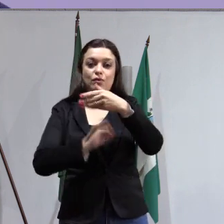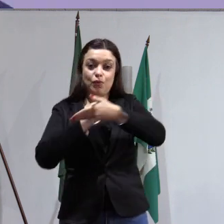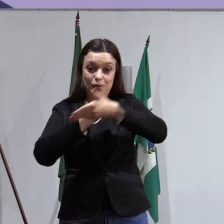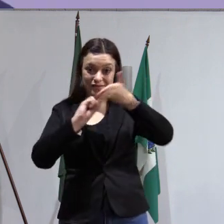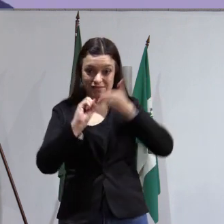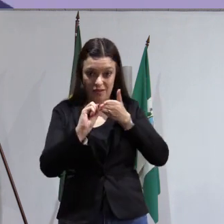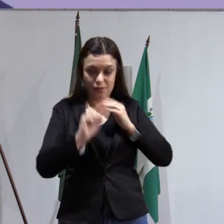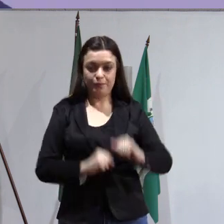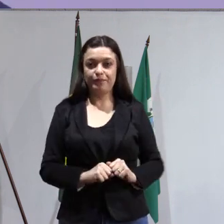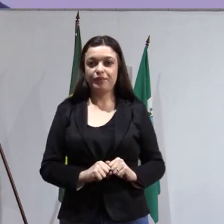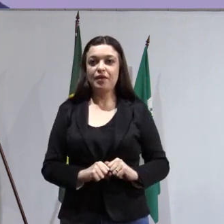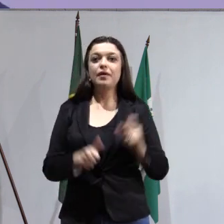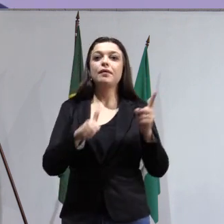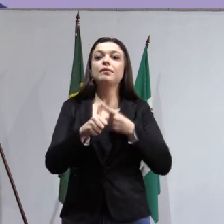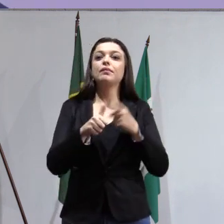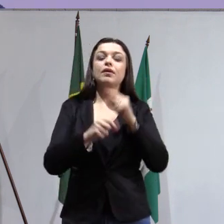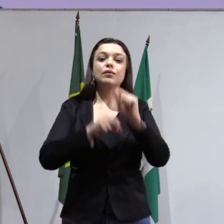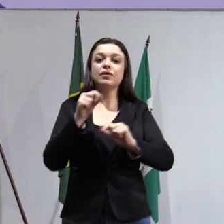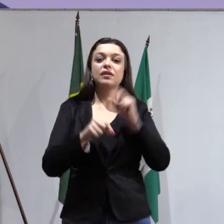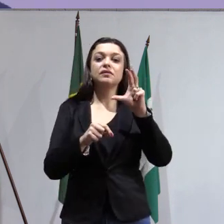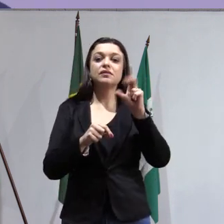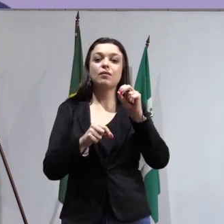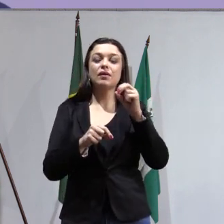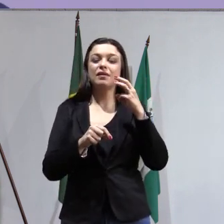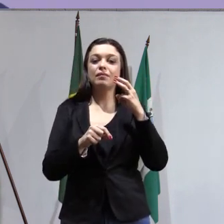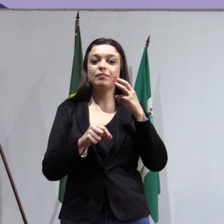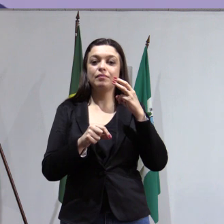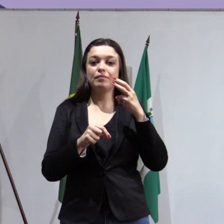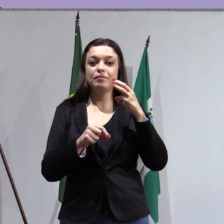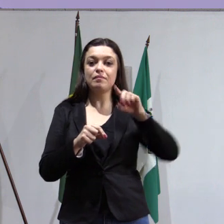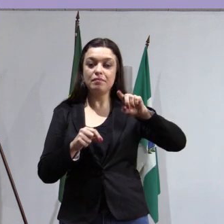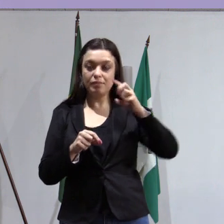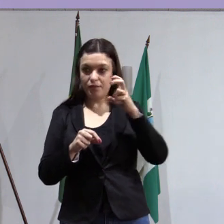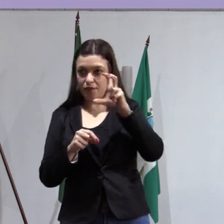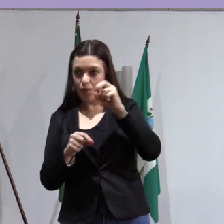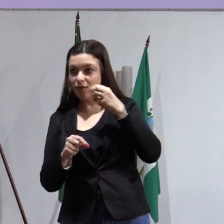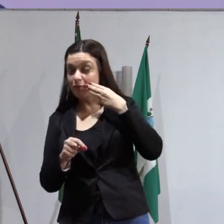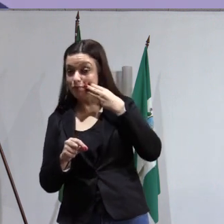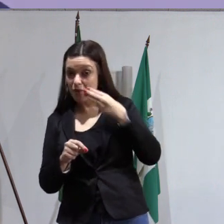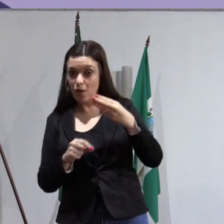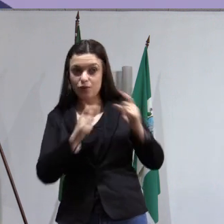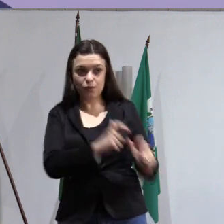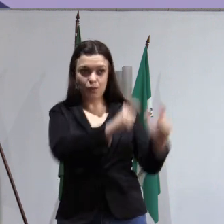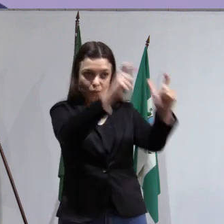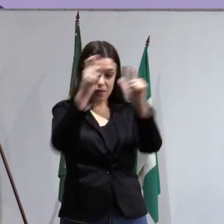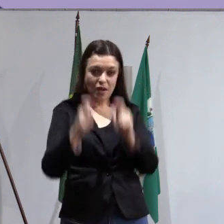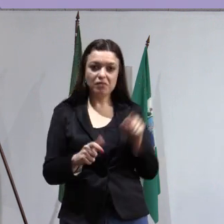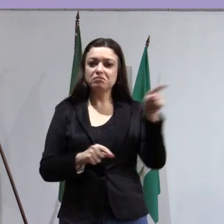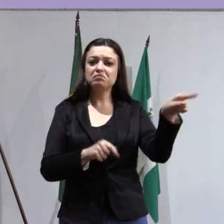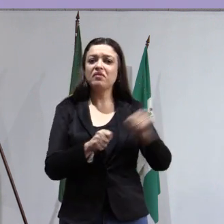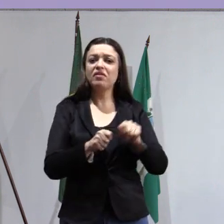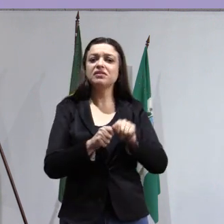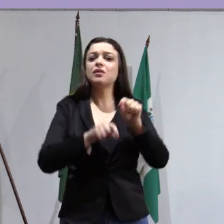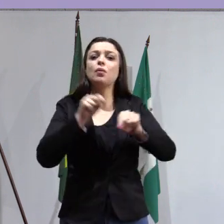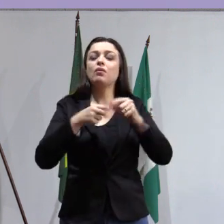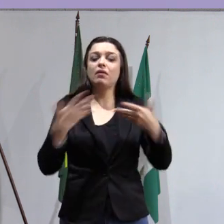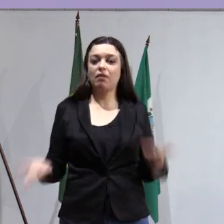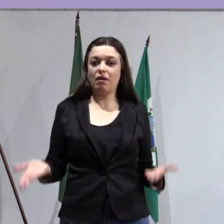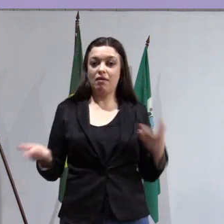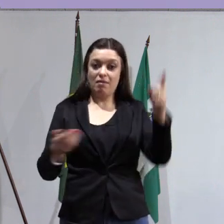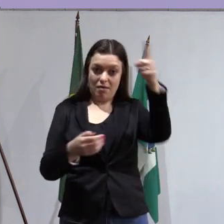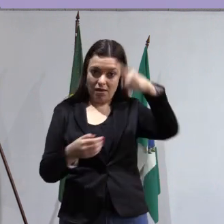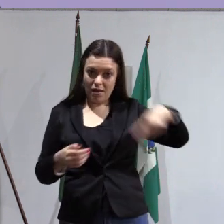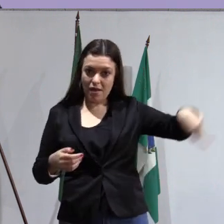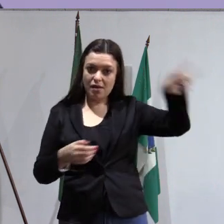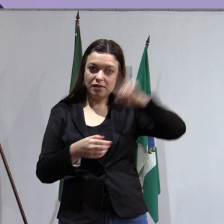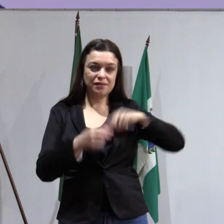chamo a atenção, esses imóveis estão fazendo o que lá na União? Né, para serem constituídos de um fundo. Então, esses imóveis vão constituir um fundo,